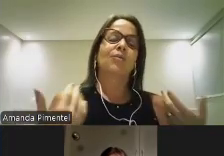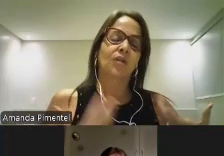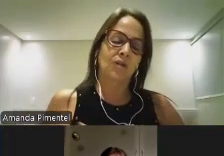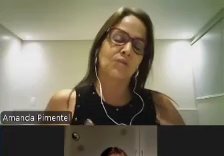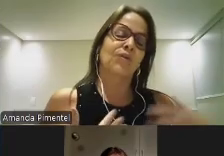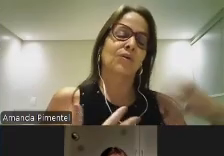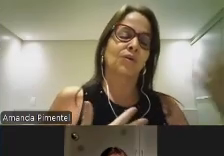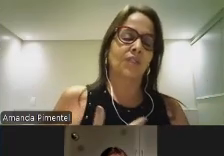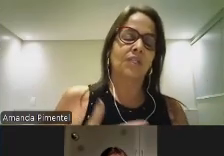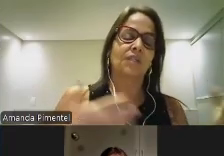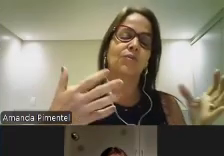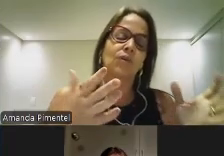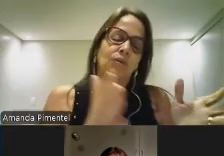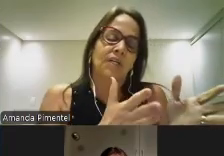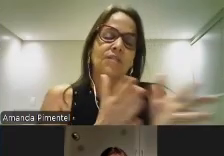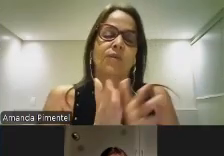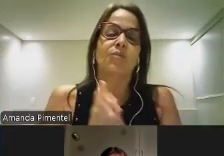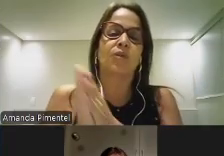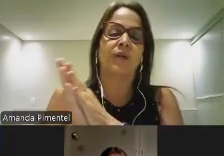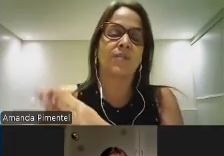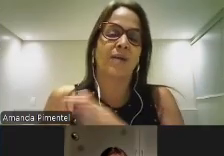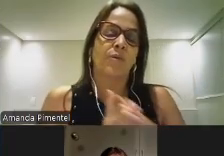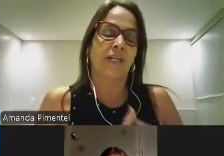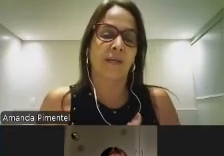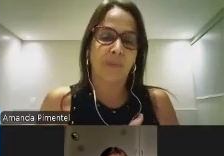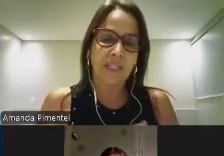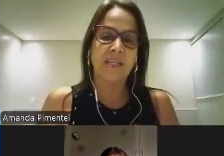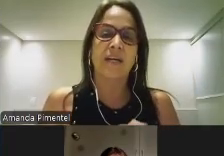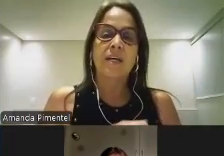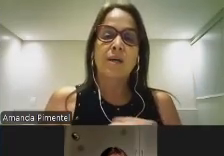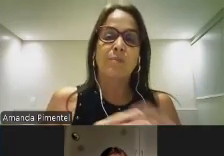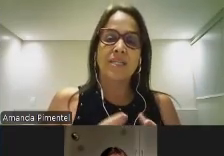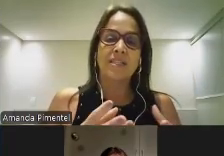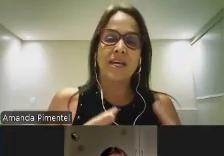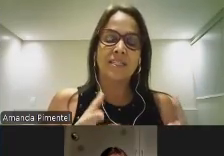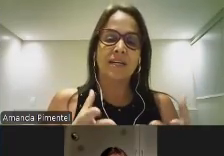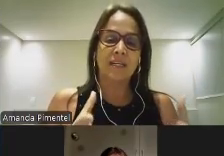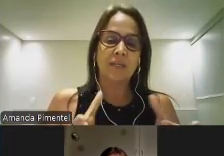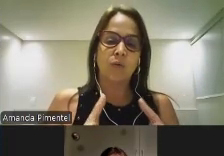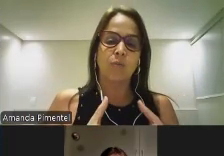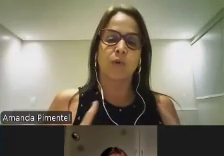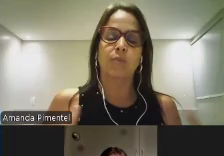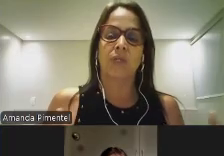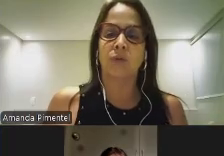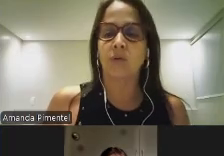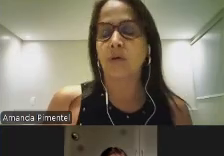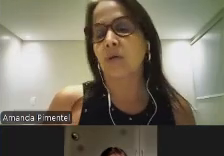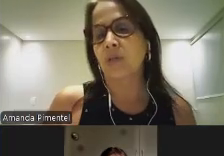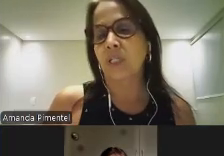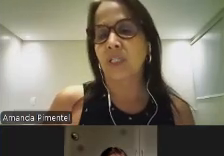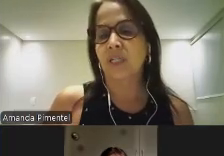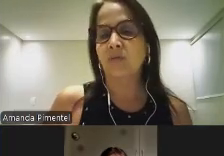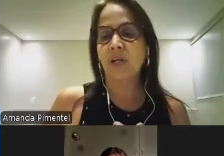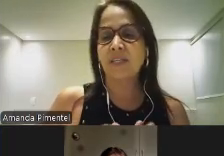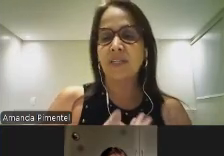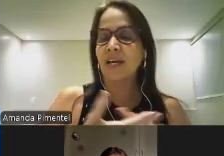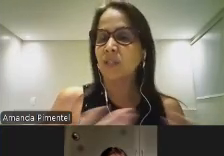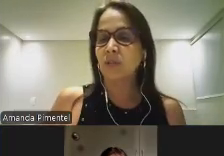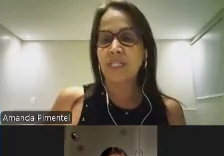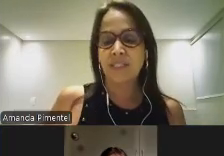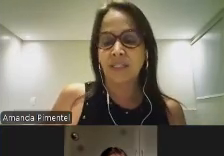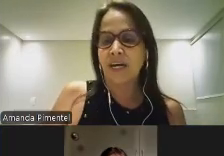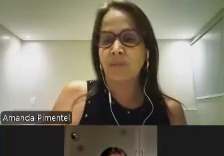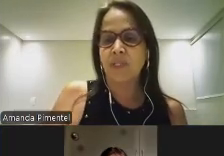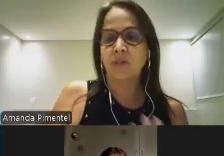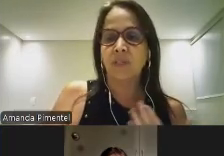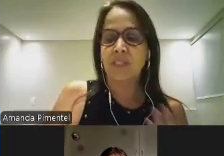tardia, porque nosso foco cognitivo eu direcionei muito para Alzheimer e para demência, mas esse comprometimento cognitivo, ele se dá em